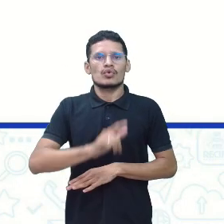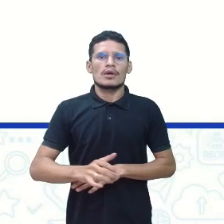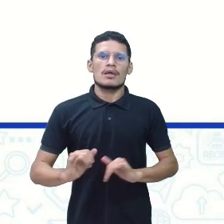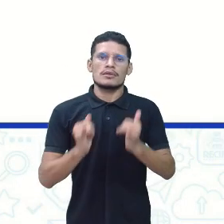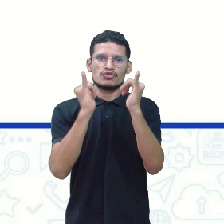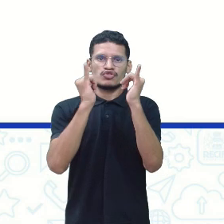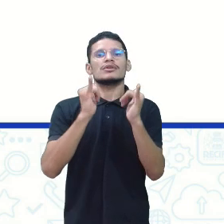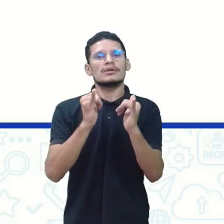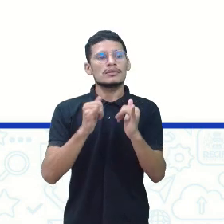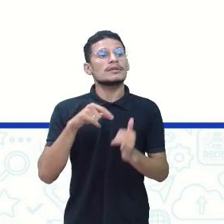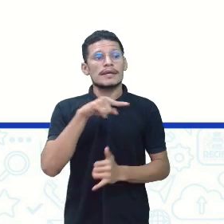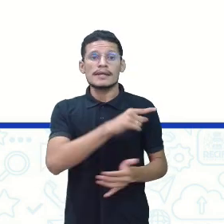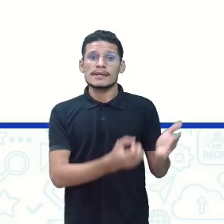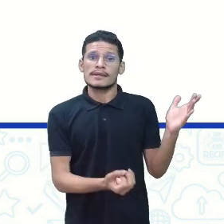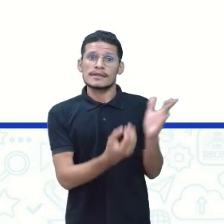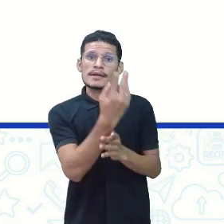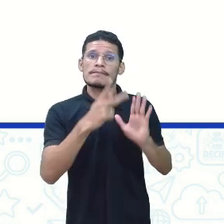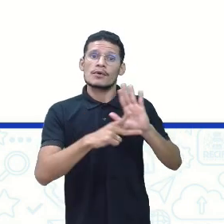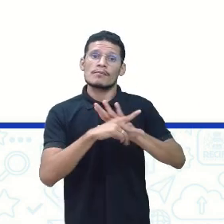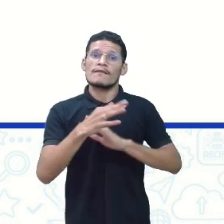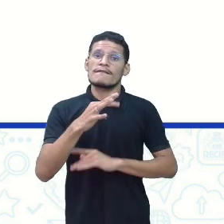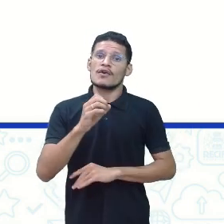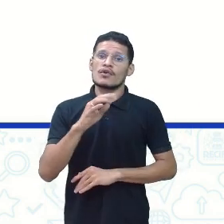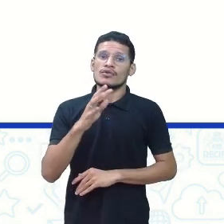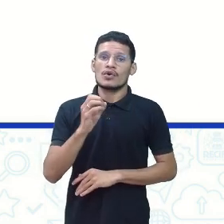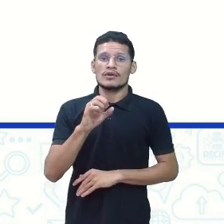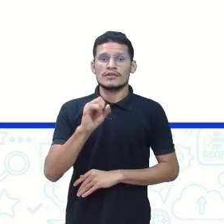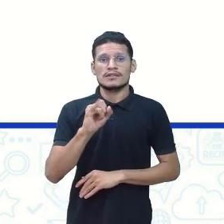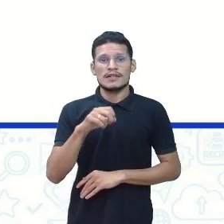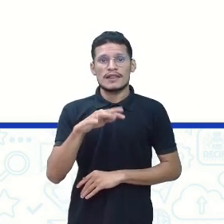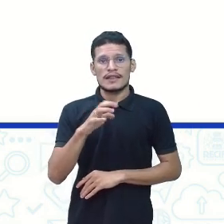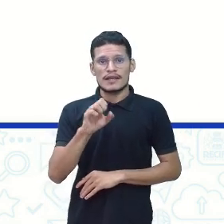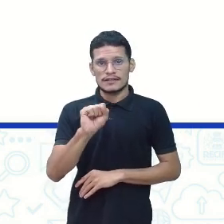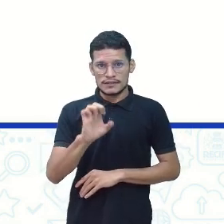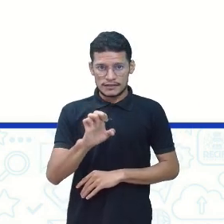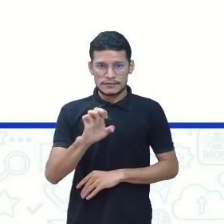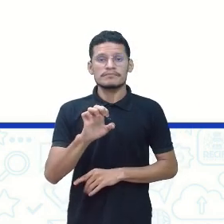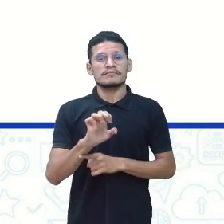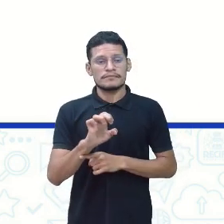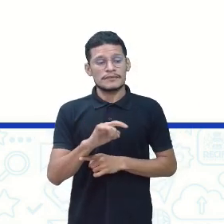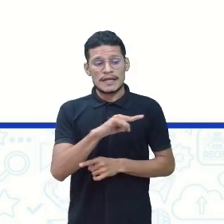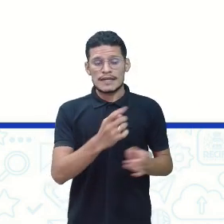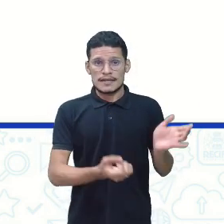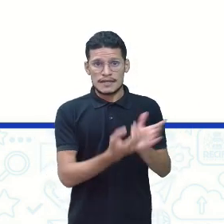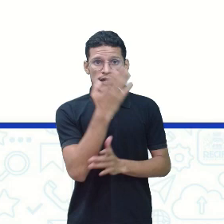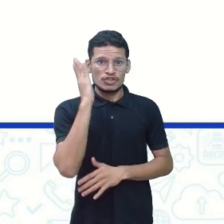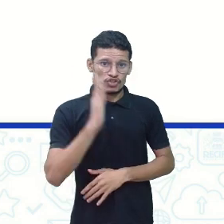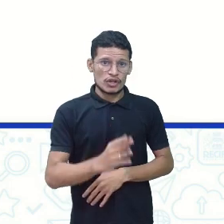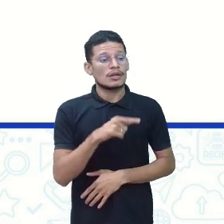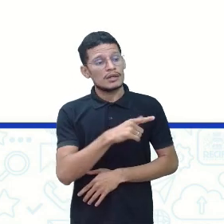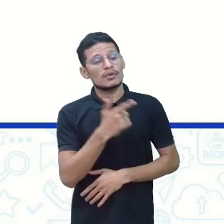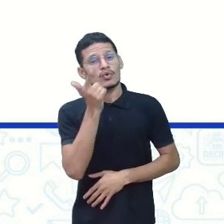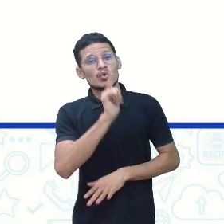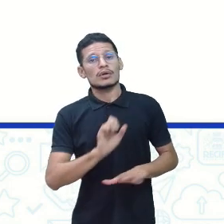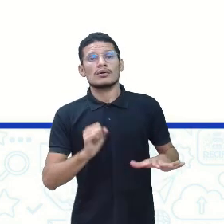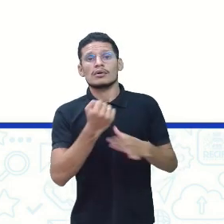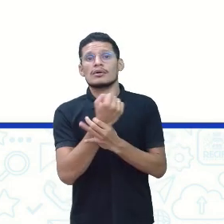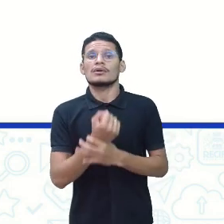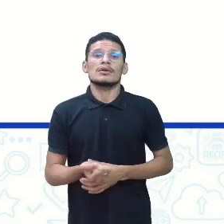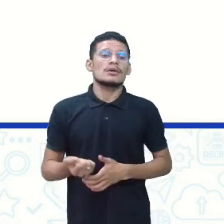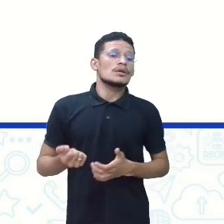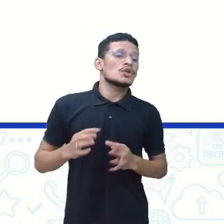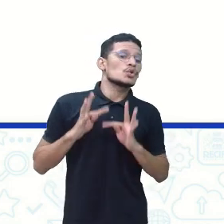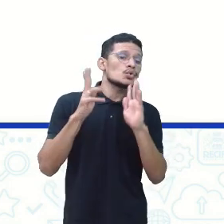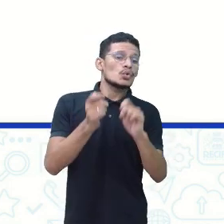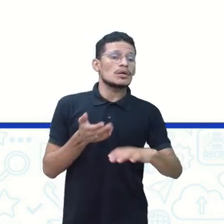que eles realizam a fotossíntese. Nós vimos que eles realizam a fotossíntese, então eles garantem toda